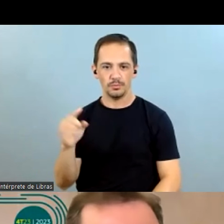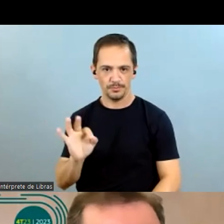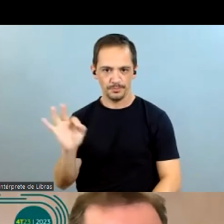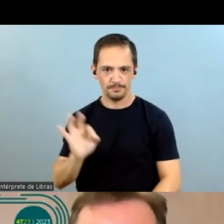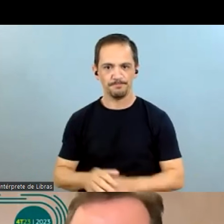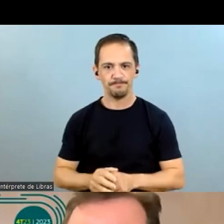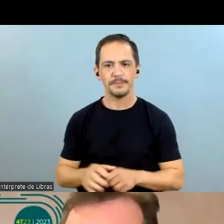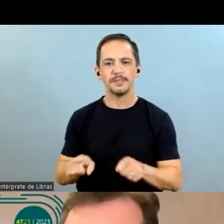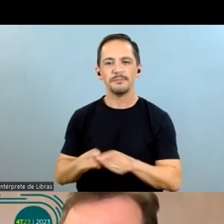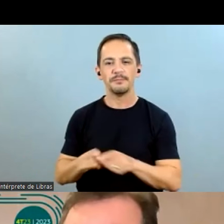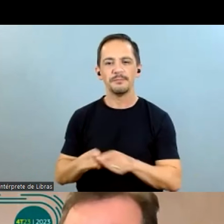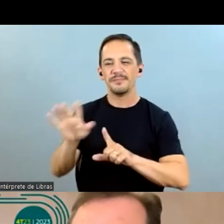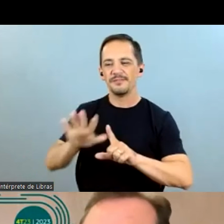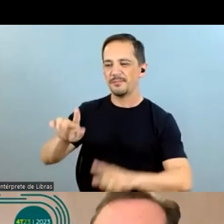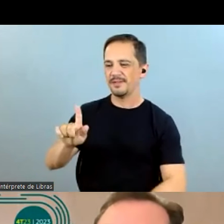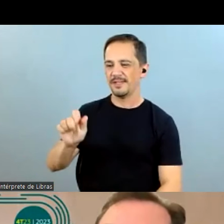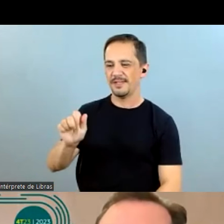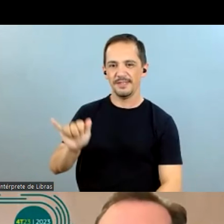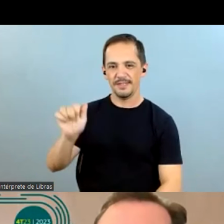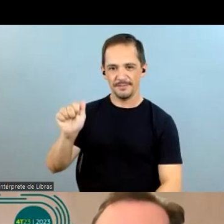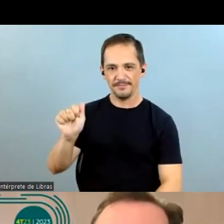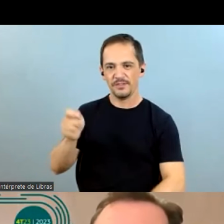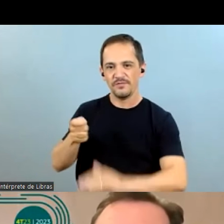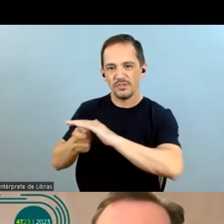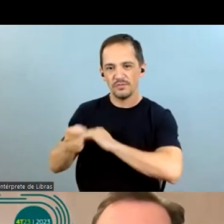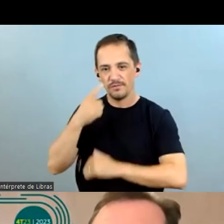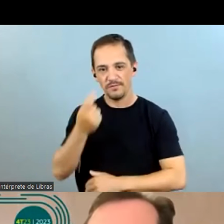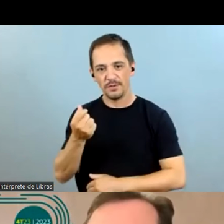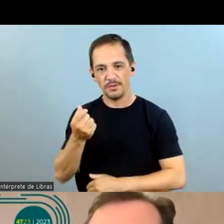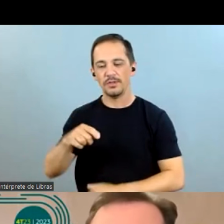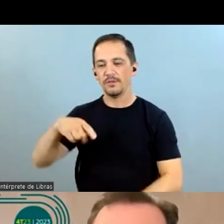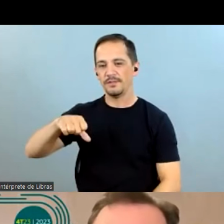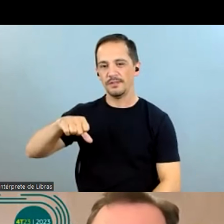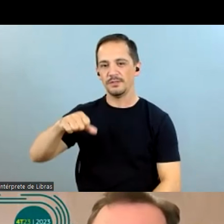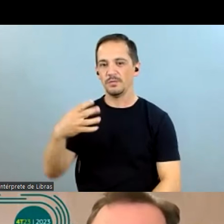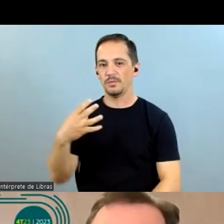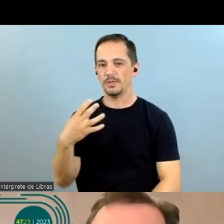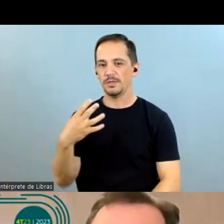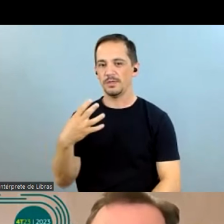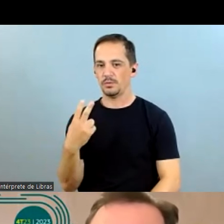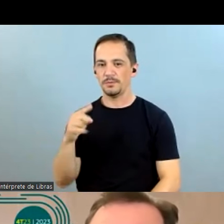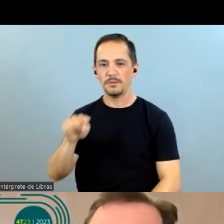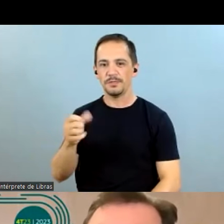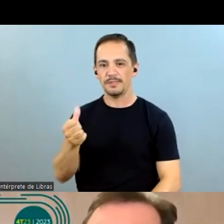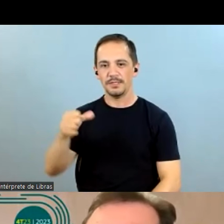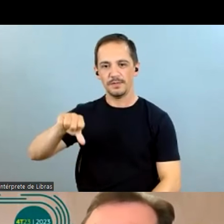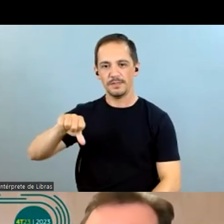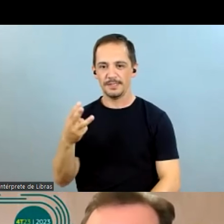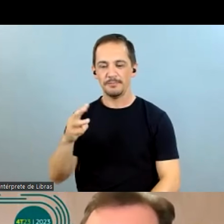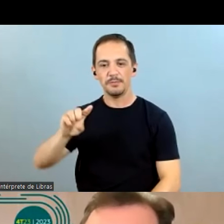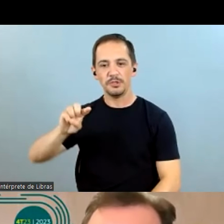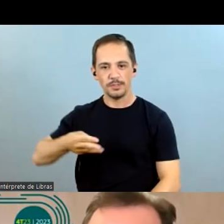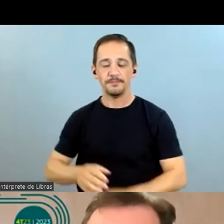milhões 693 em 2023 nós fechamos com r de 16.6 o custo da dívida de